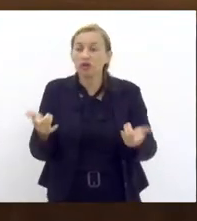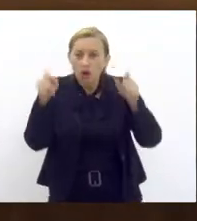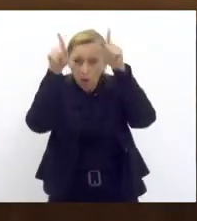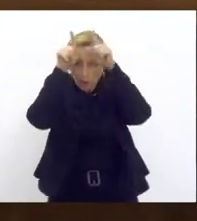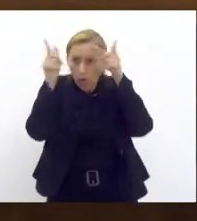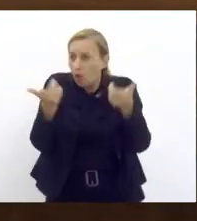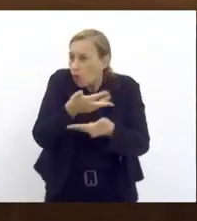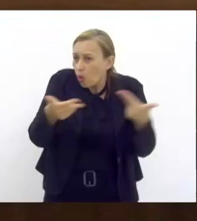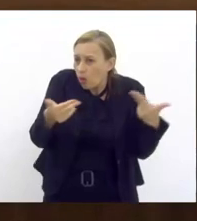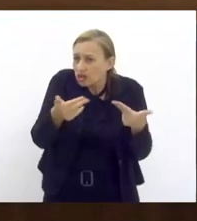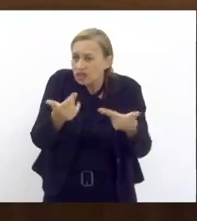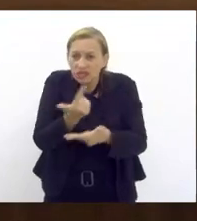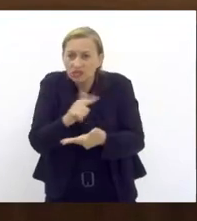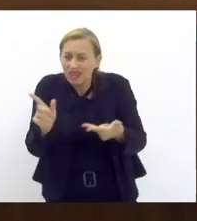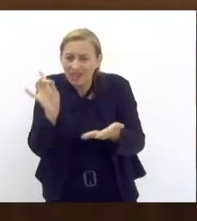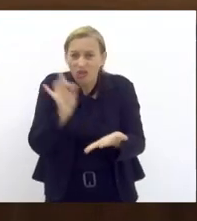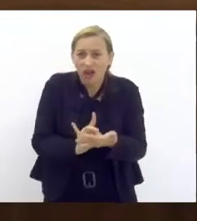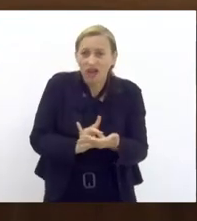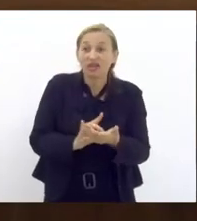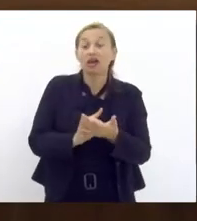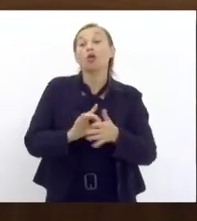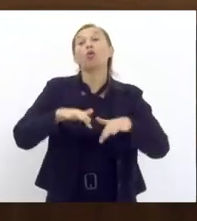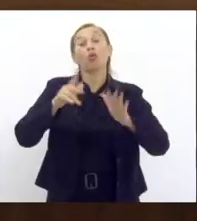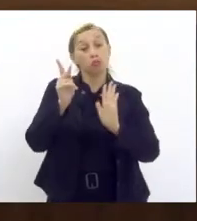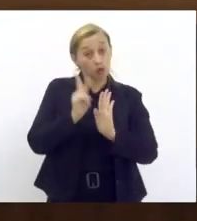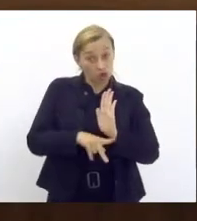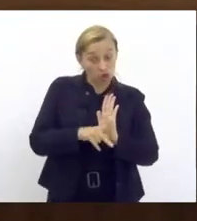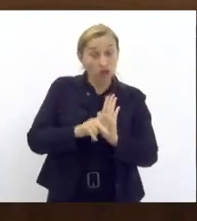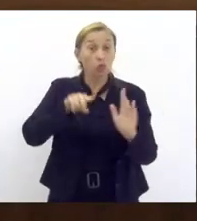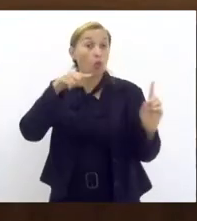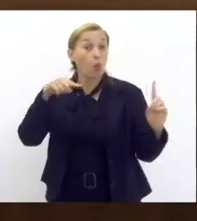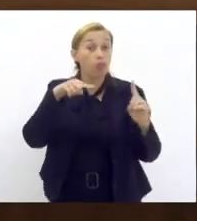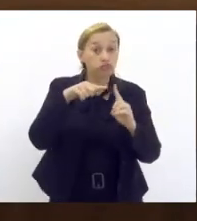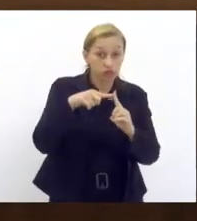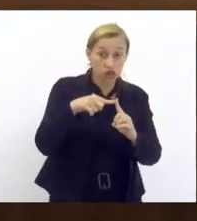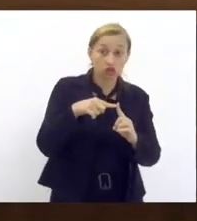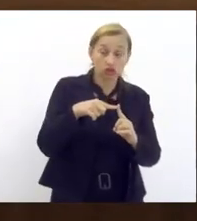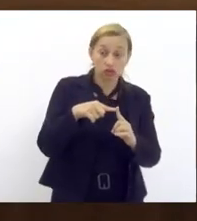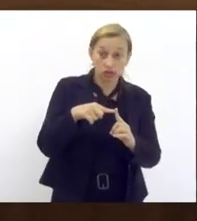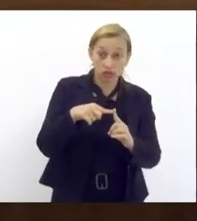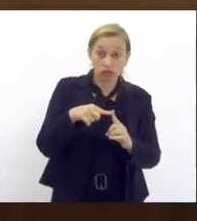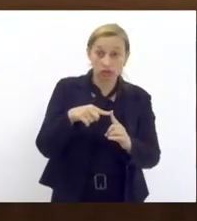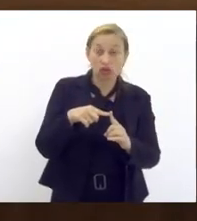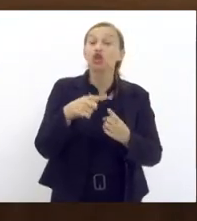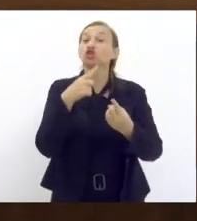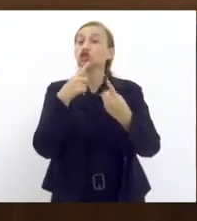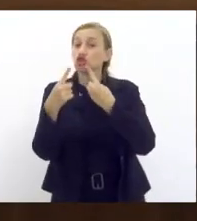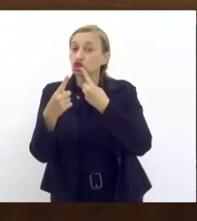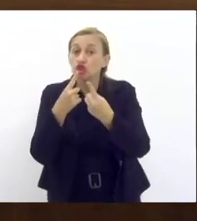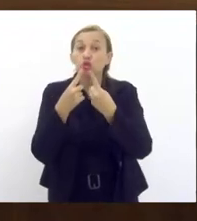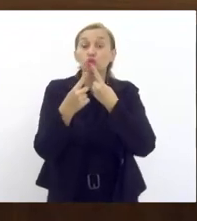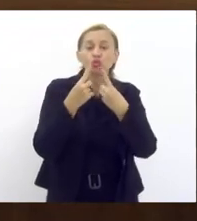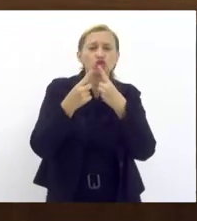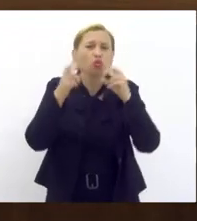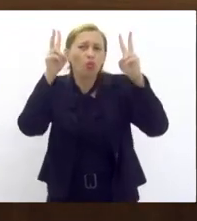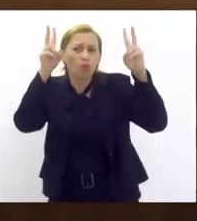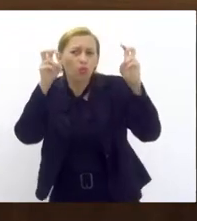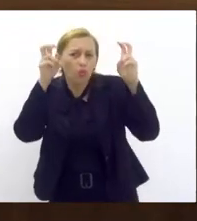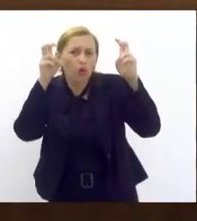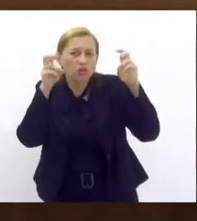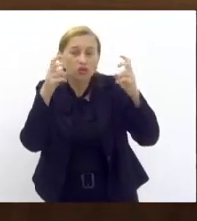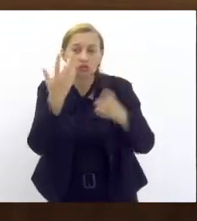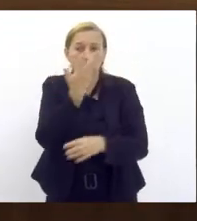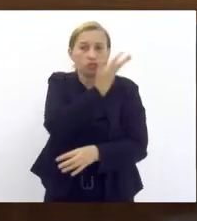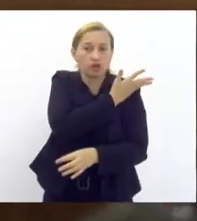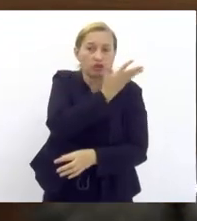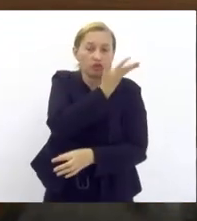não existem, que não são realidade. O projeto ele tem como objetivo discutir a questão da discriminação